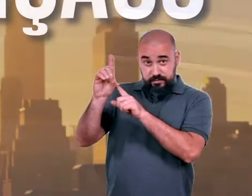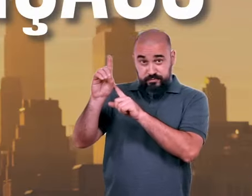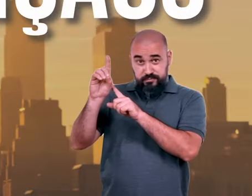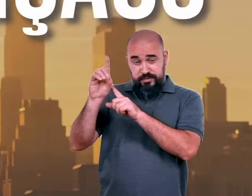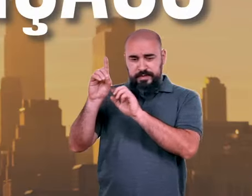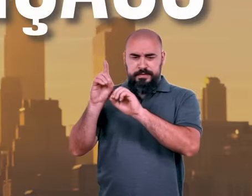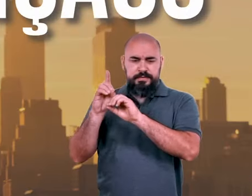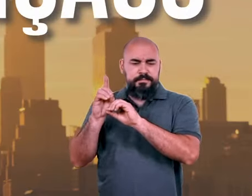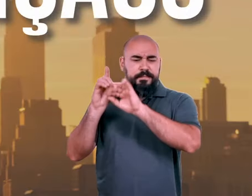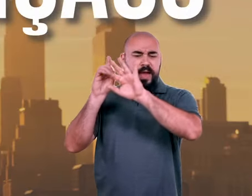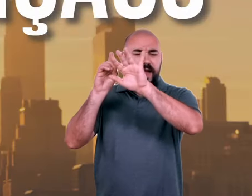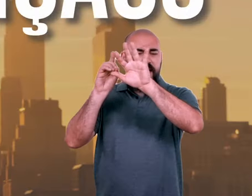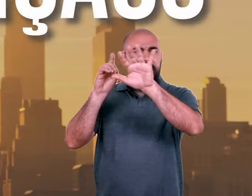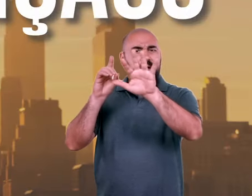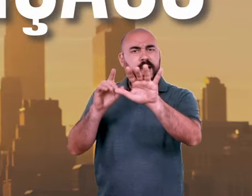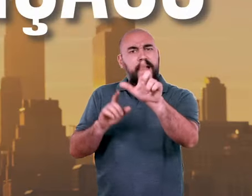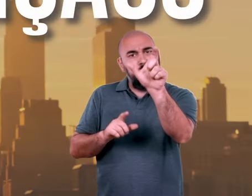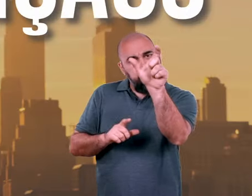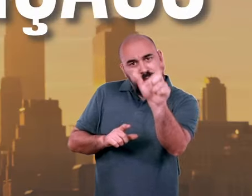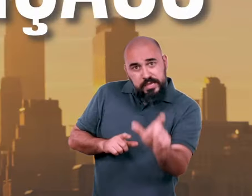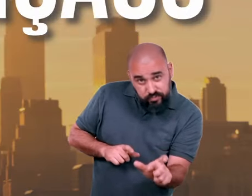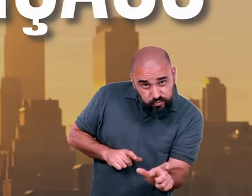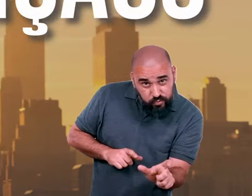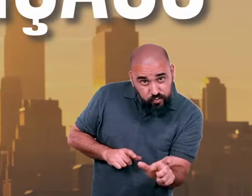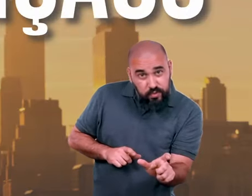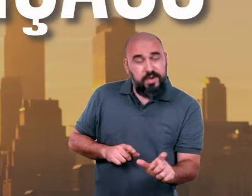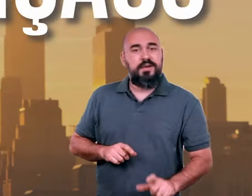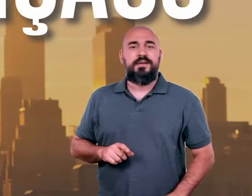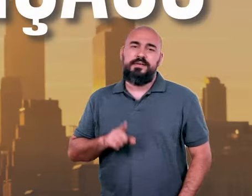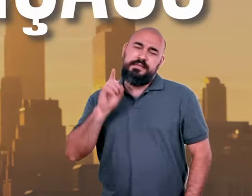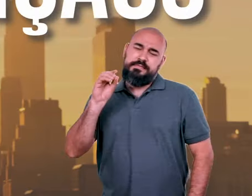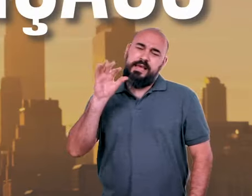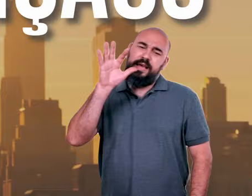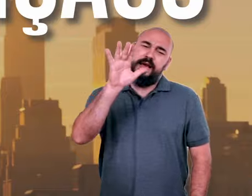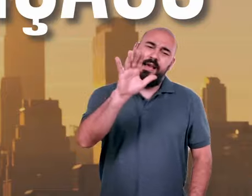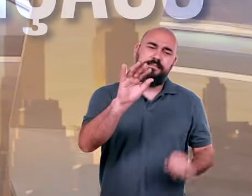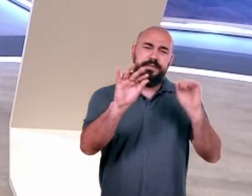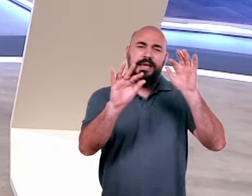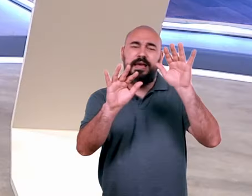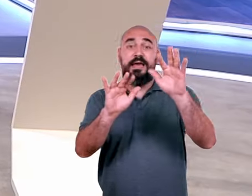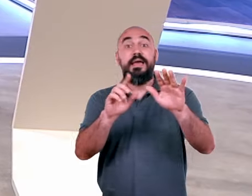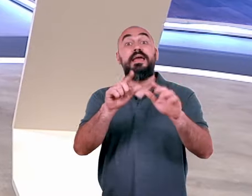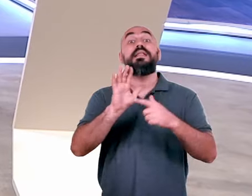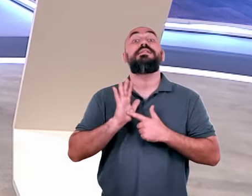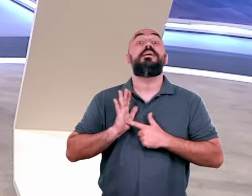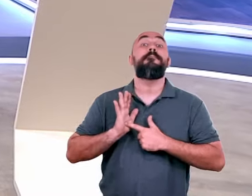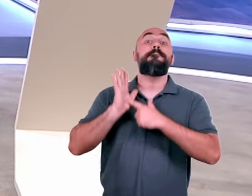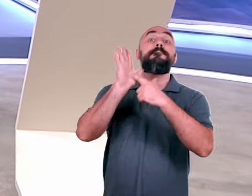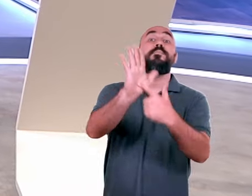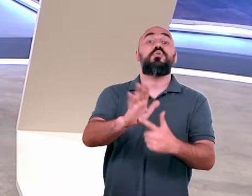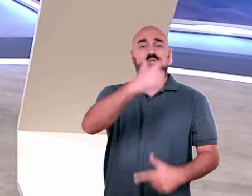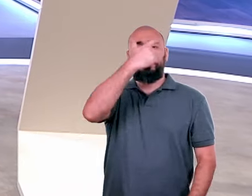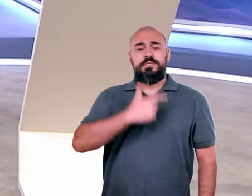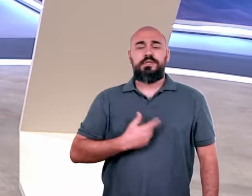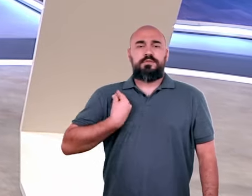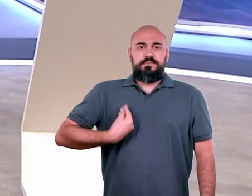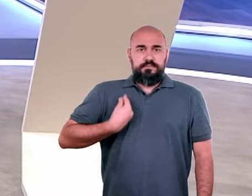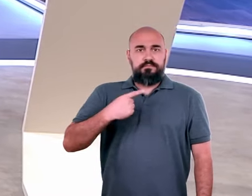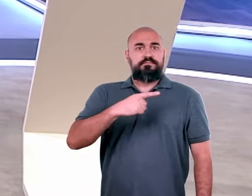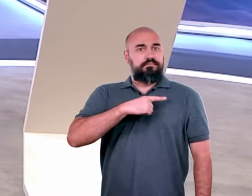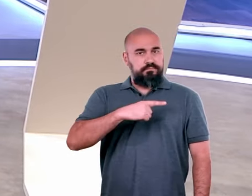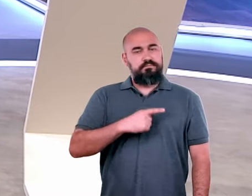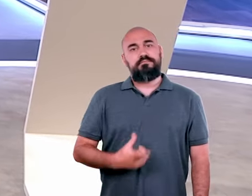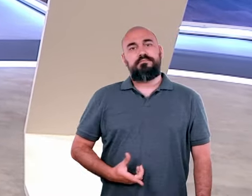ele abençoa alguém, ele está também se revelando para as